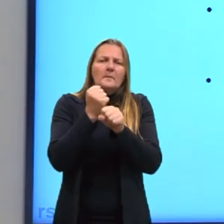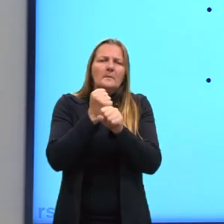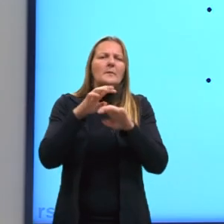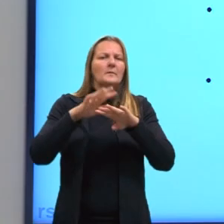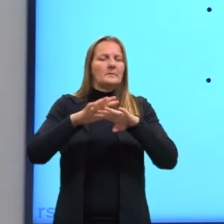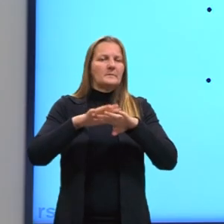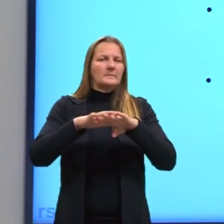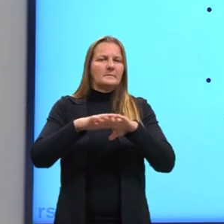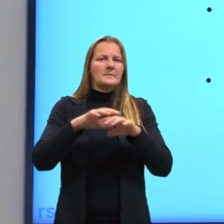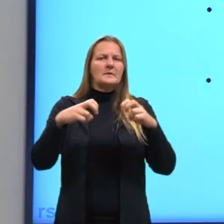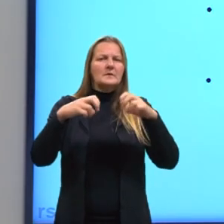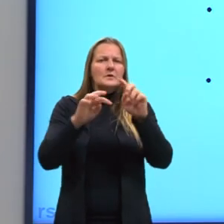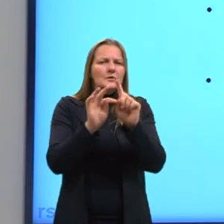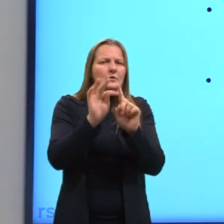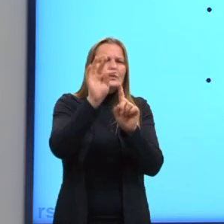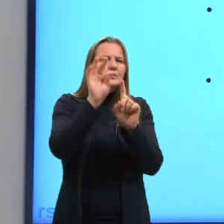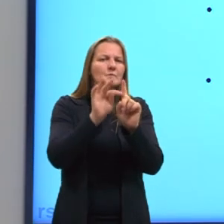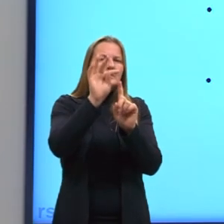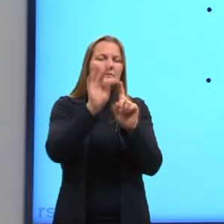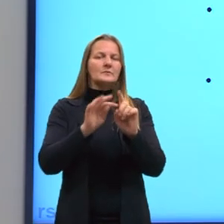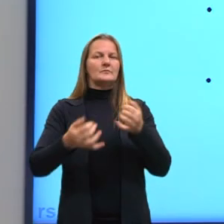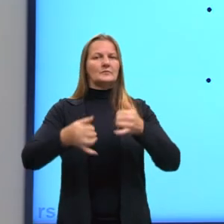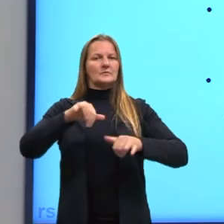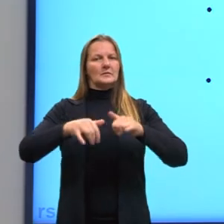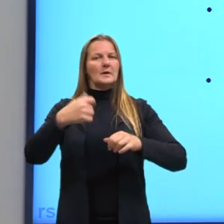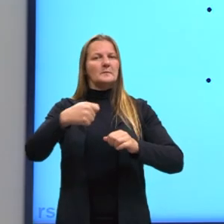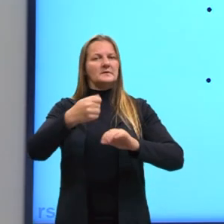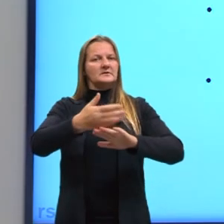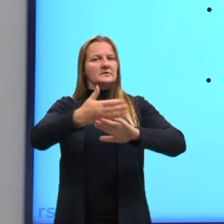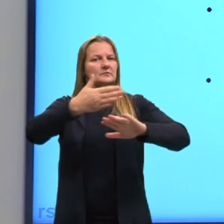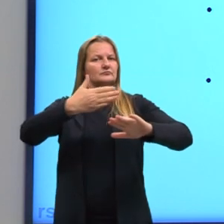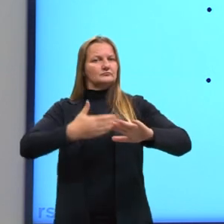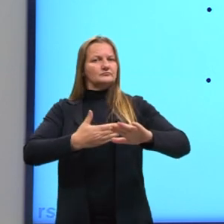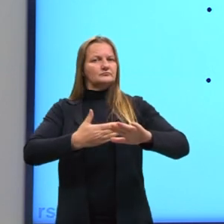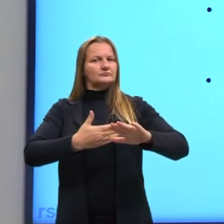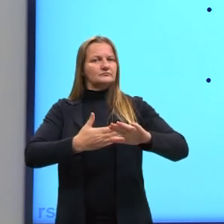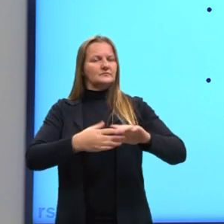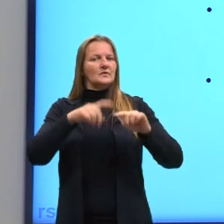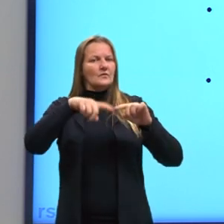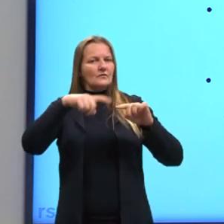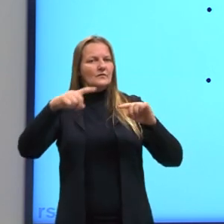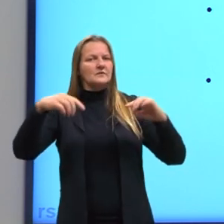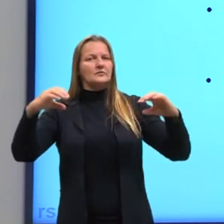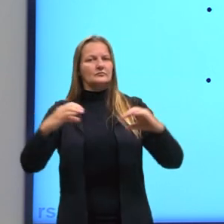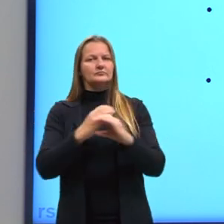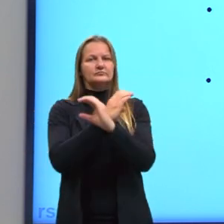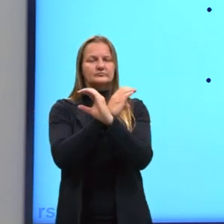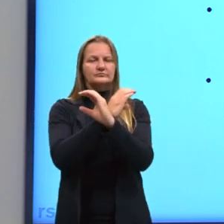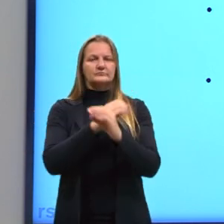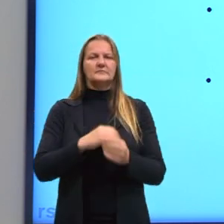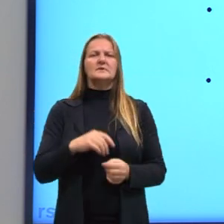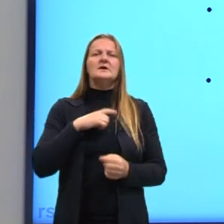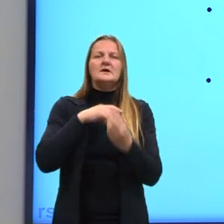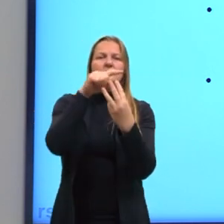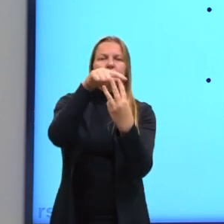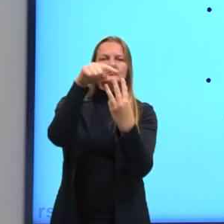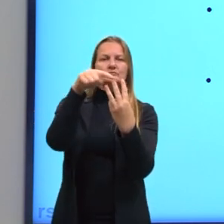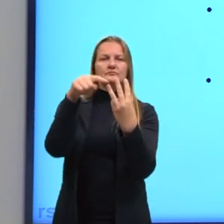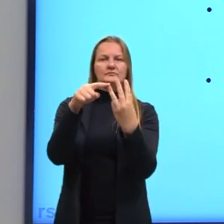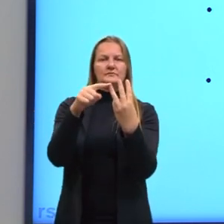termoquímicas elas precisam ser feitas na variação de entalpia as